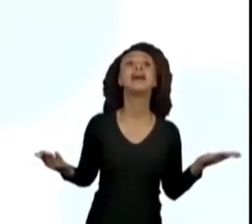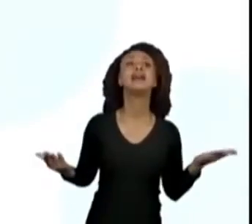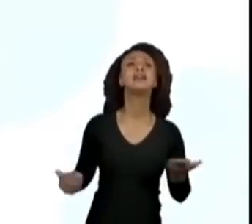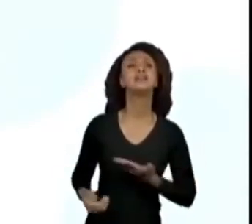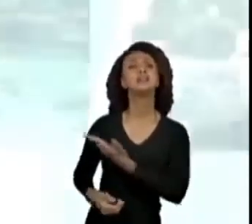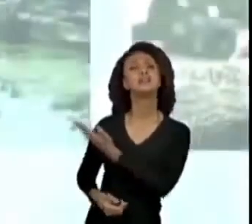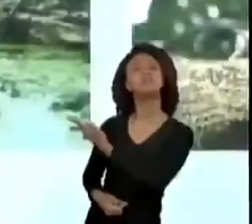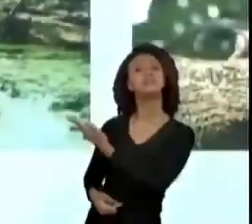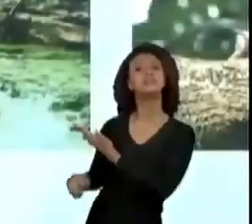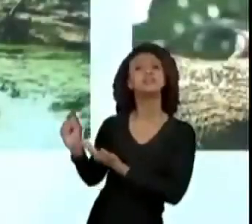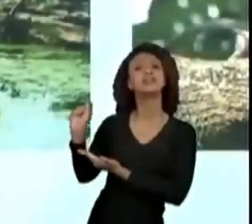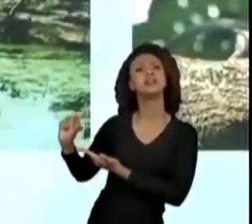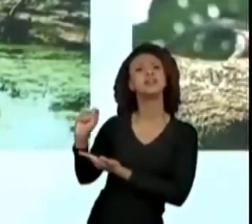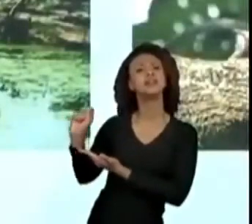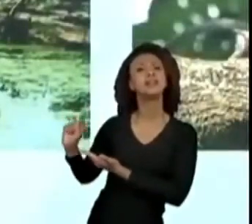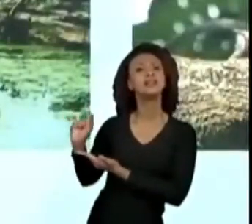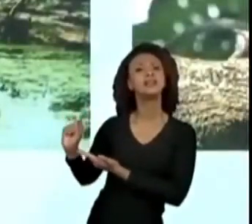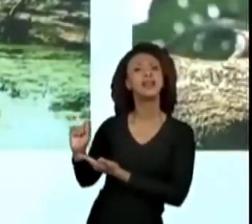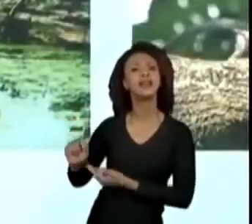dois aí?